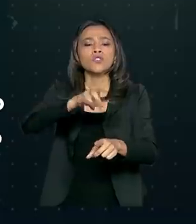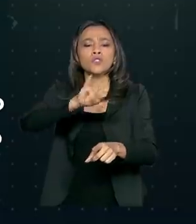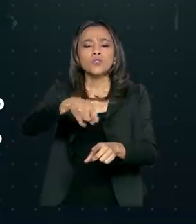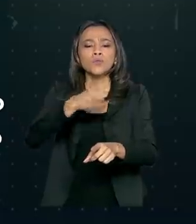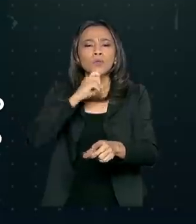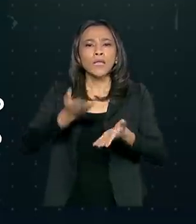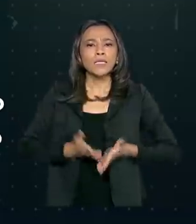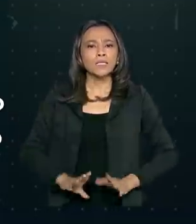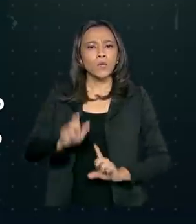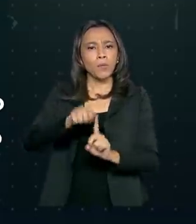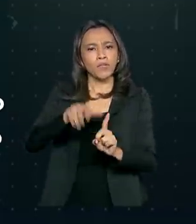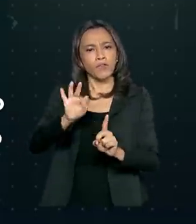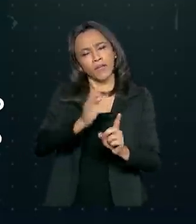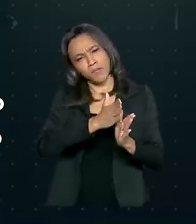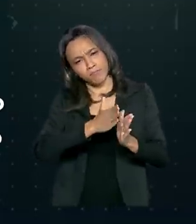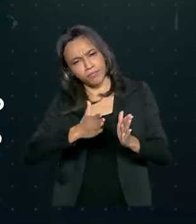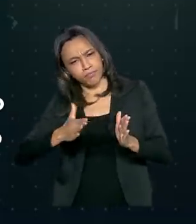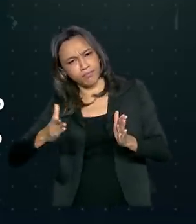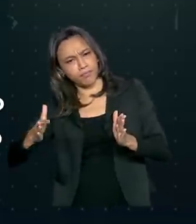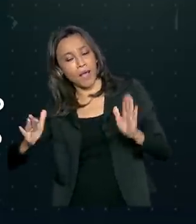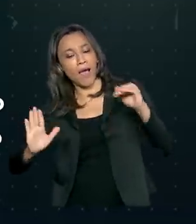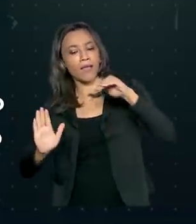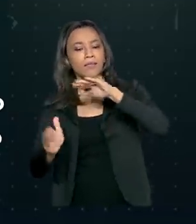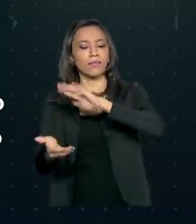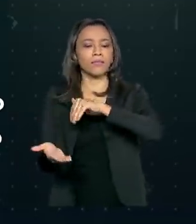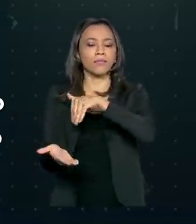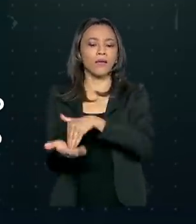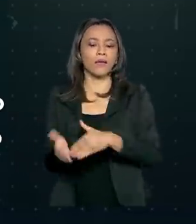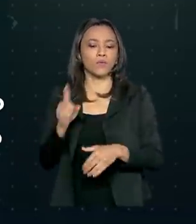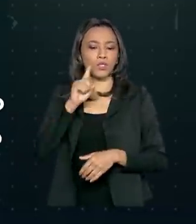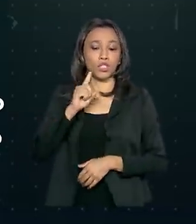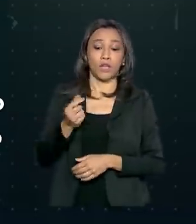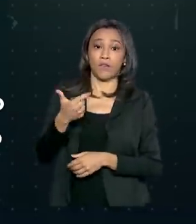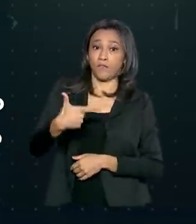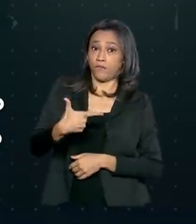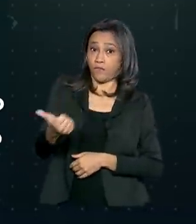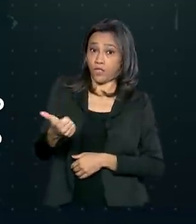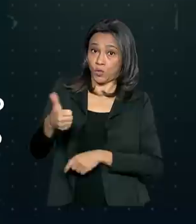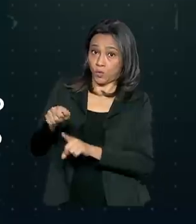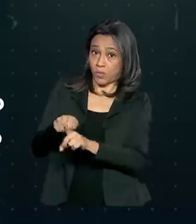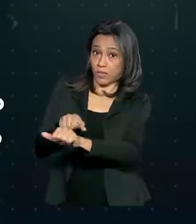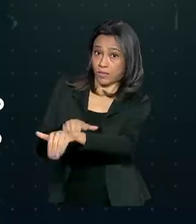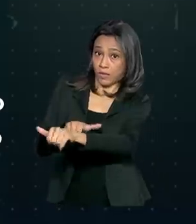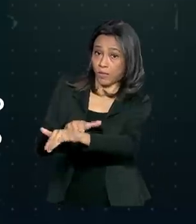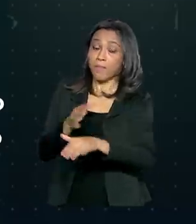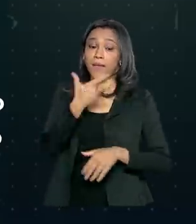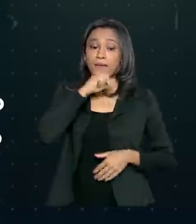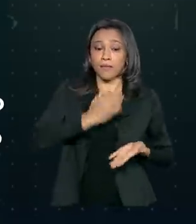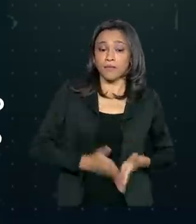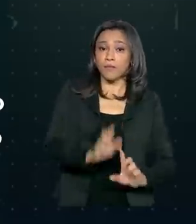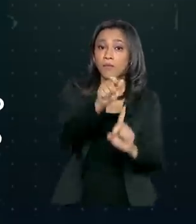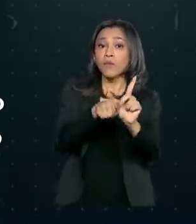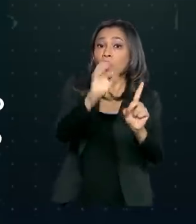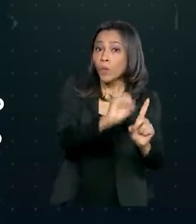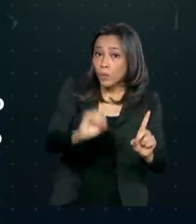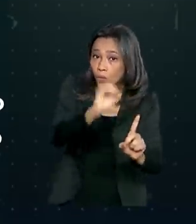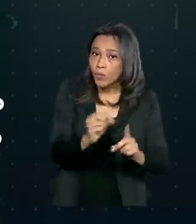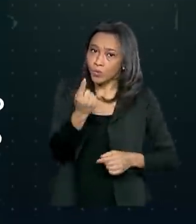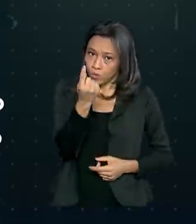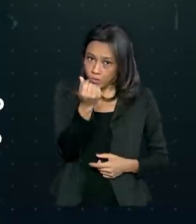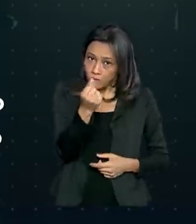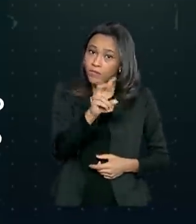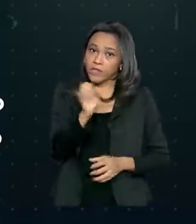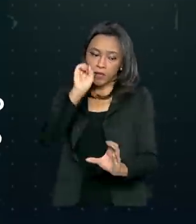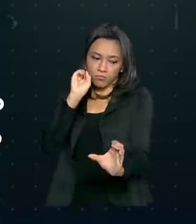fevereiro e assim por diante até o dia 21 de setembro. Para quem nasceu em outubro, o dinheiro será